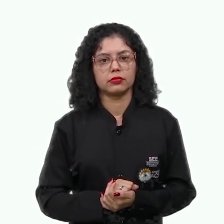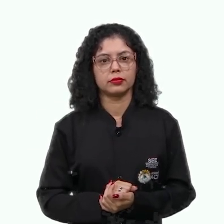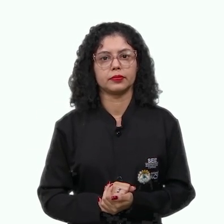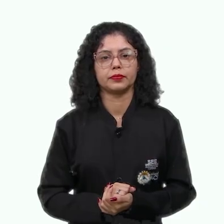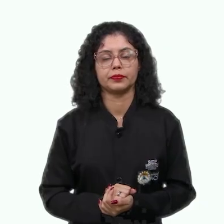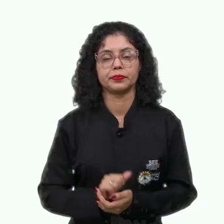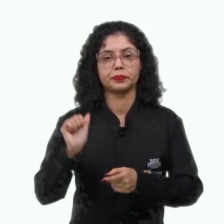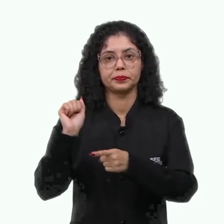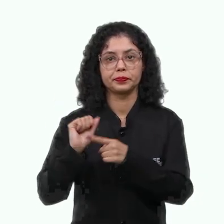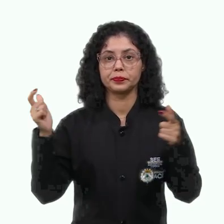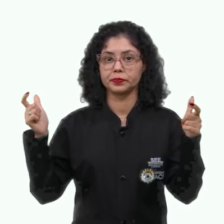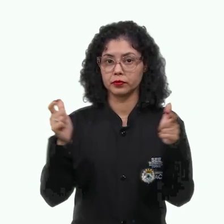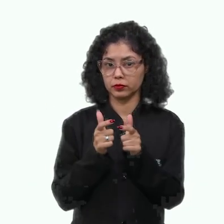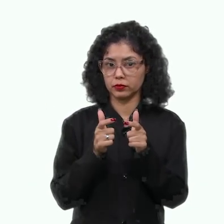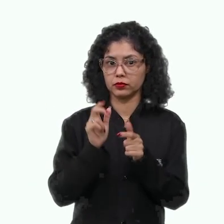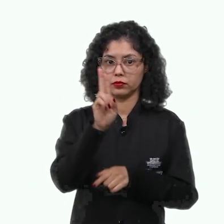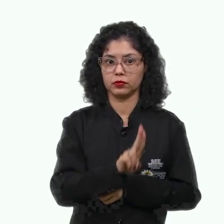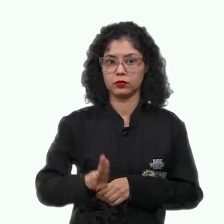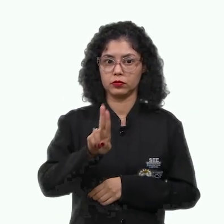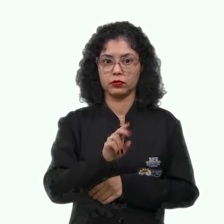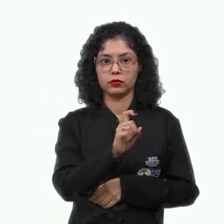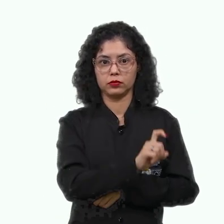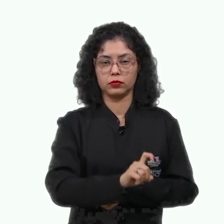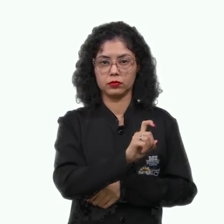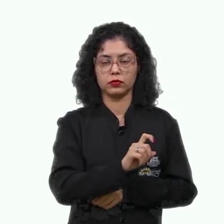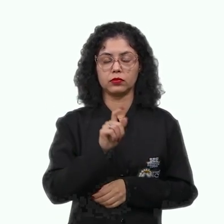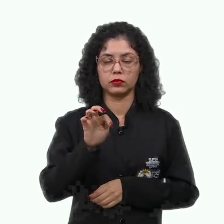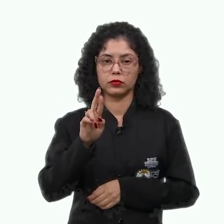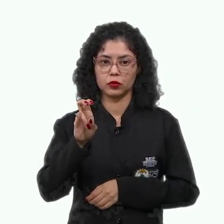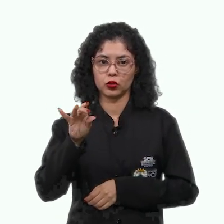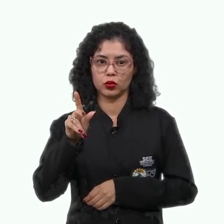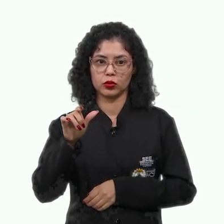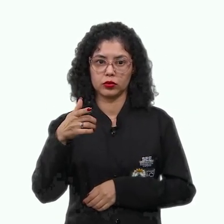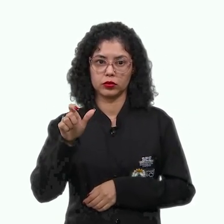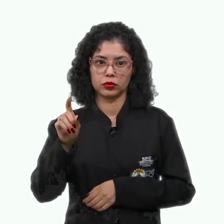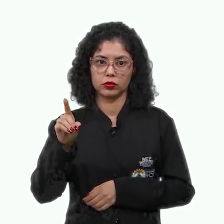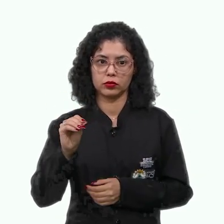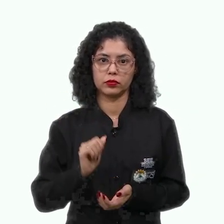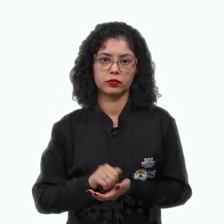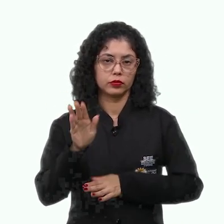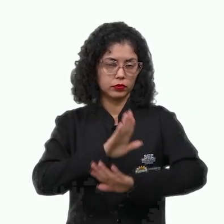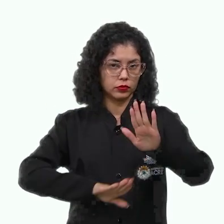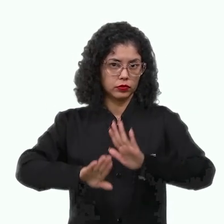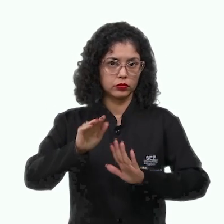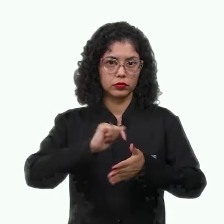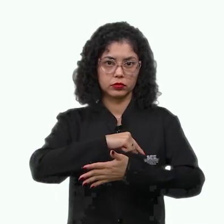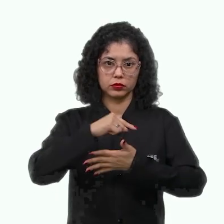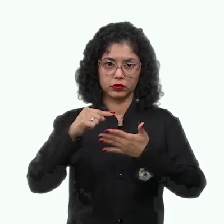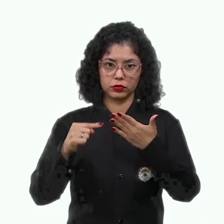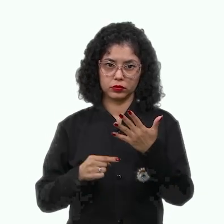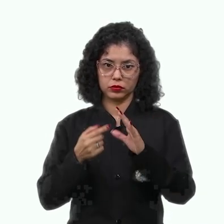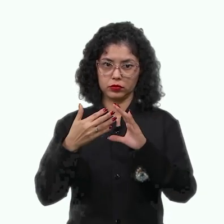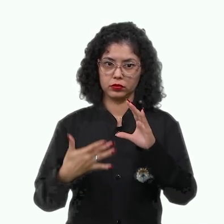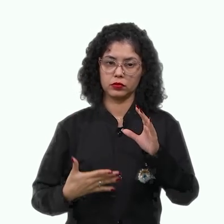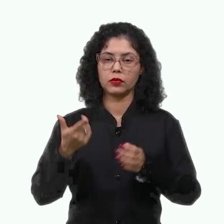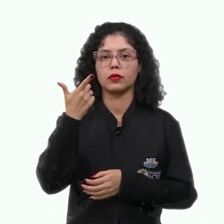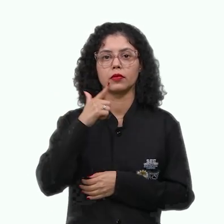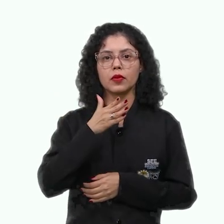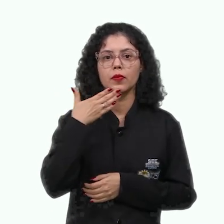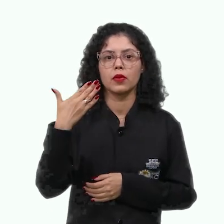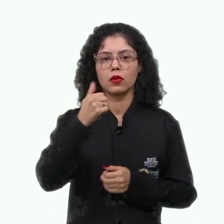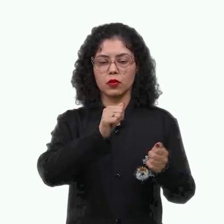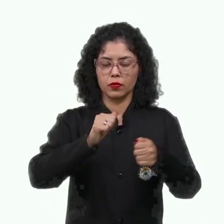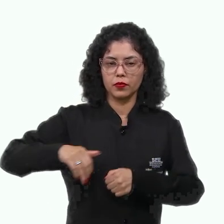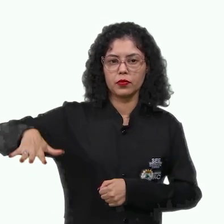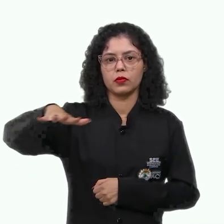A, redução do uso de agrotóxicos, preservação da biodiversidade, recuperação de